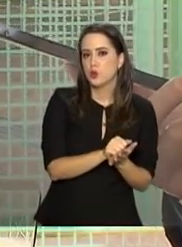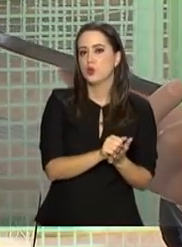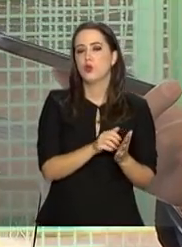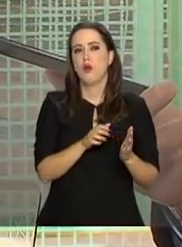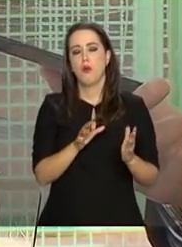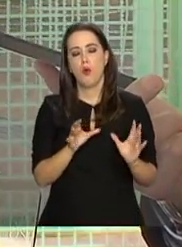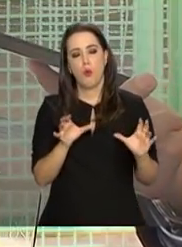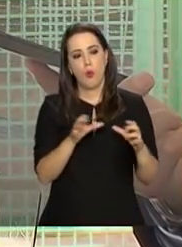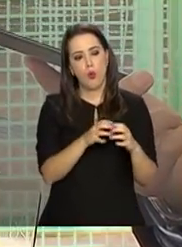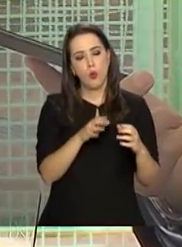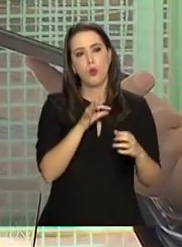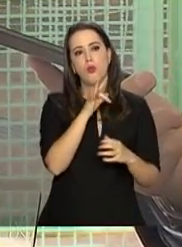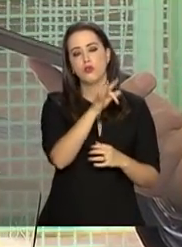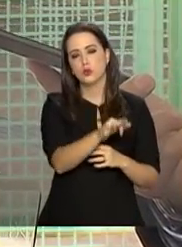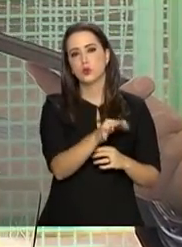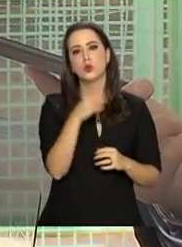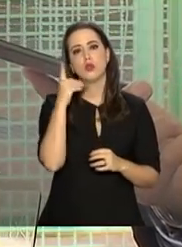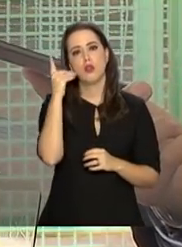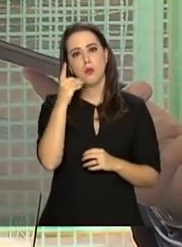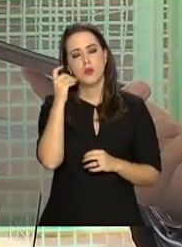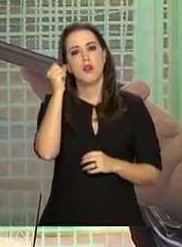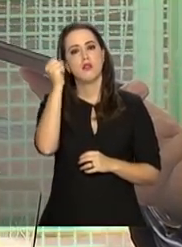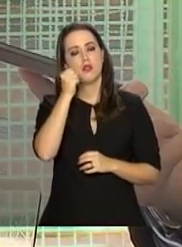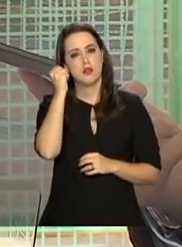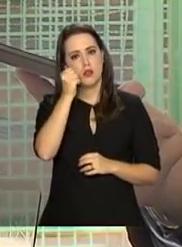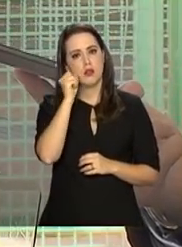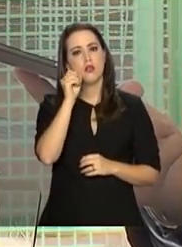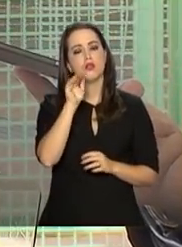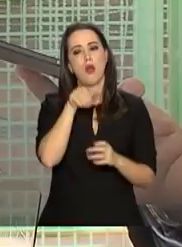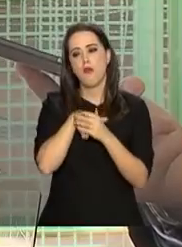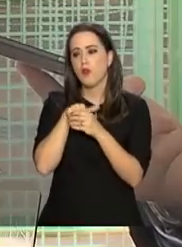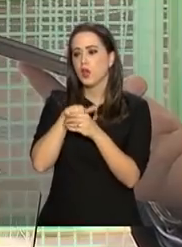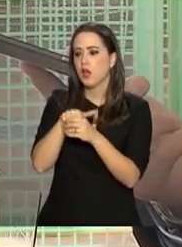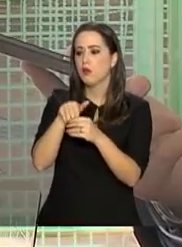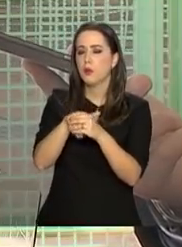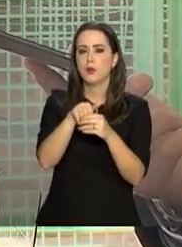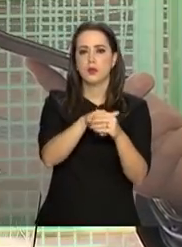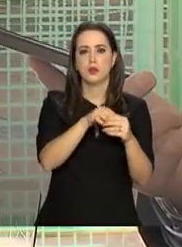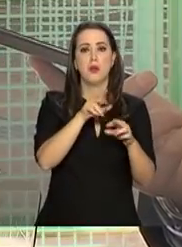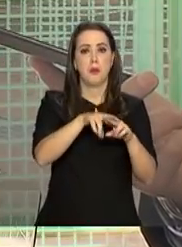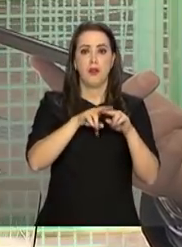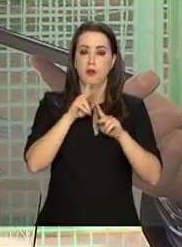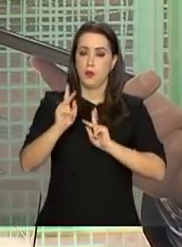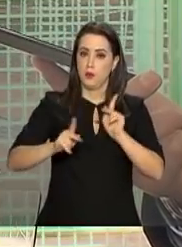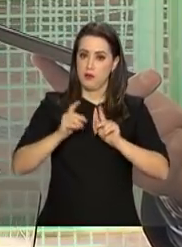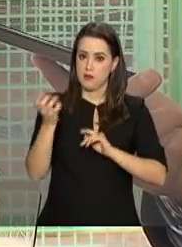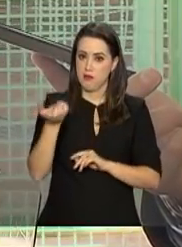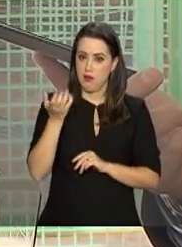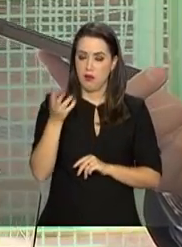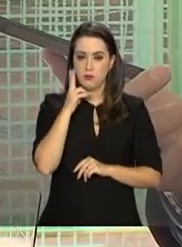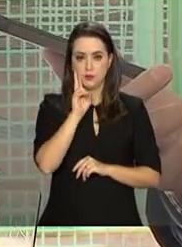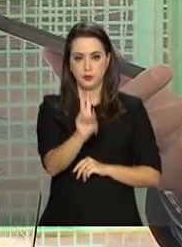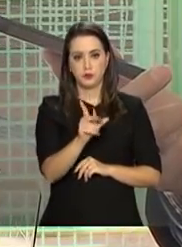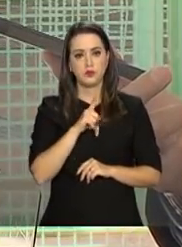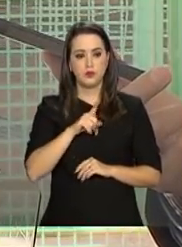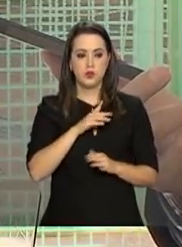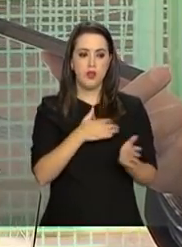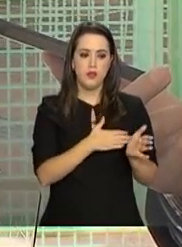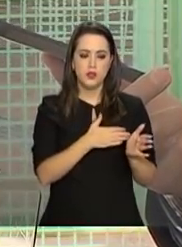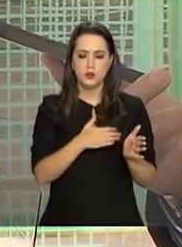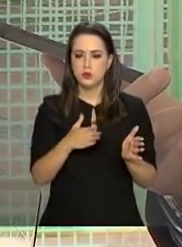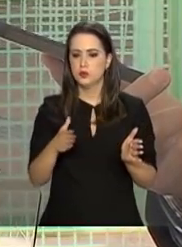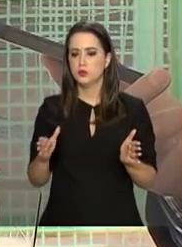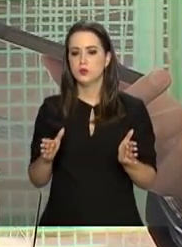próxima legislatura que foram eleitas com uma série de pautas por parte da população brasileira tivesse o tempo